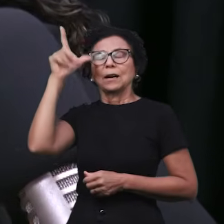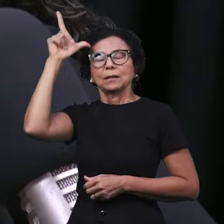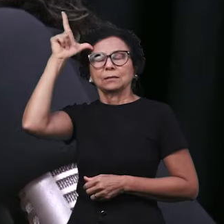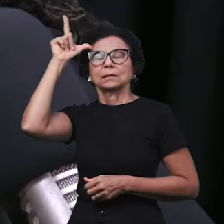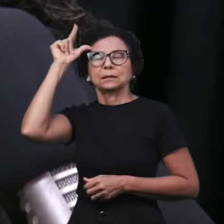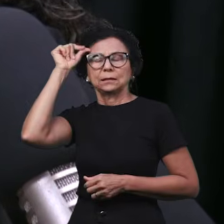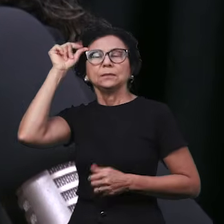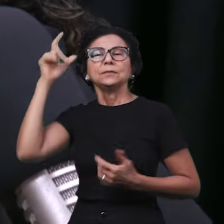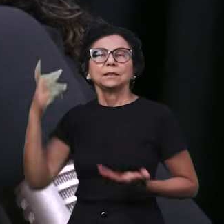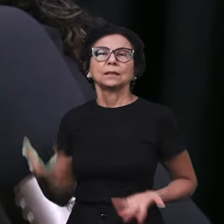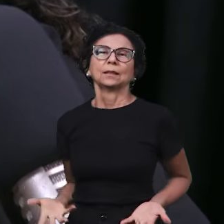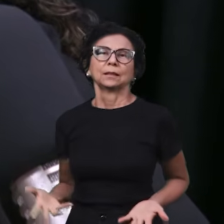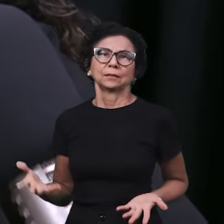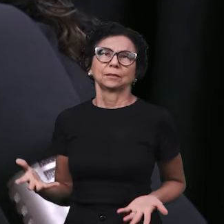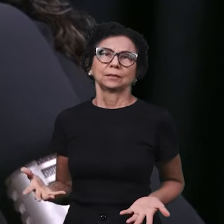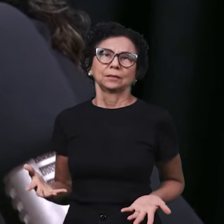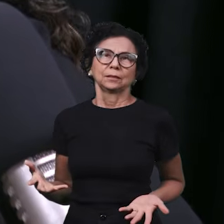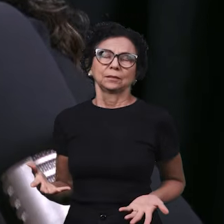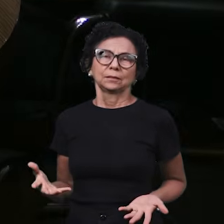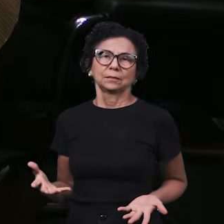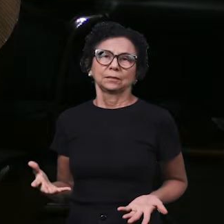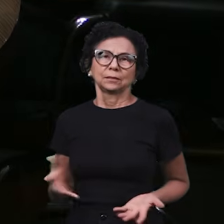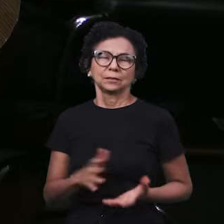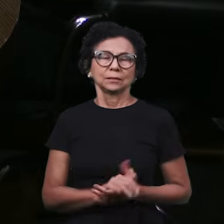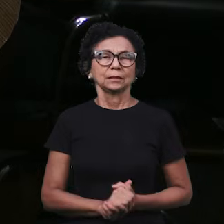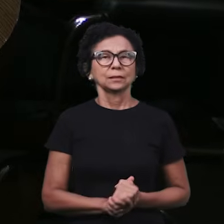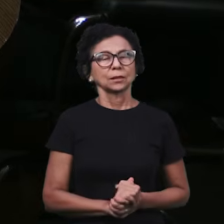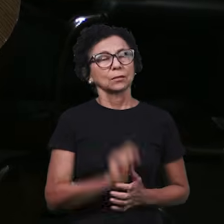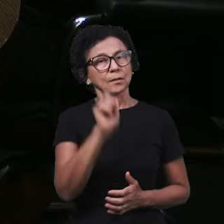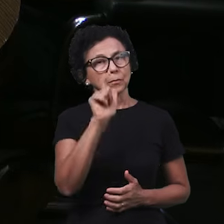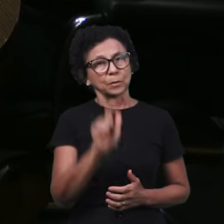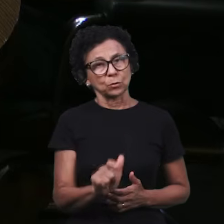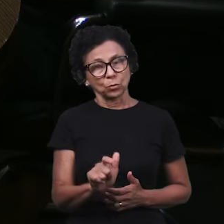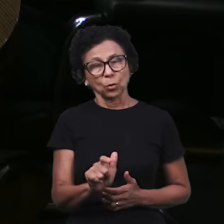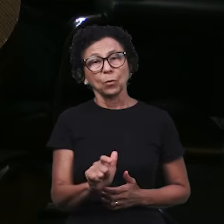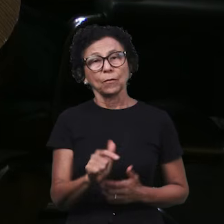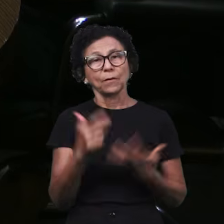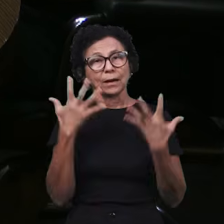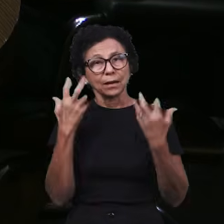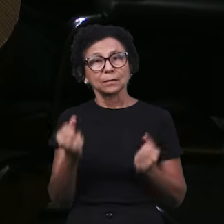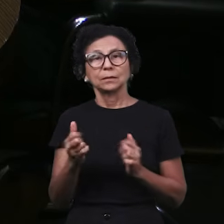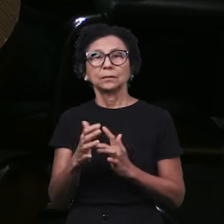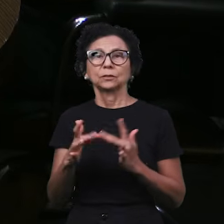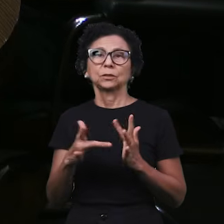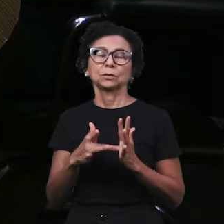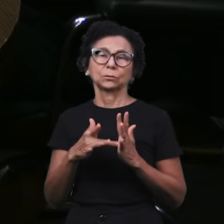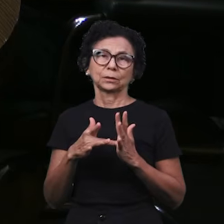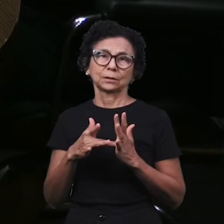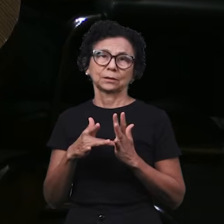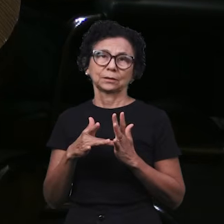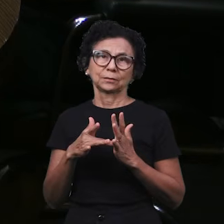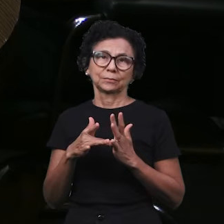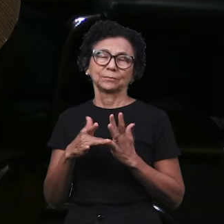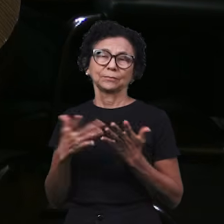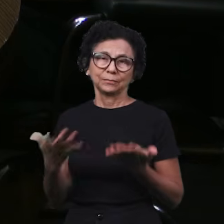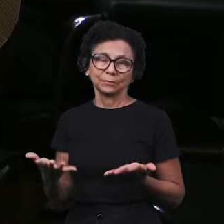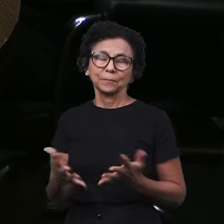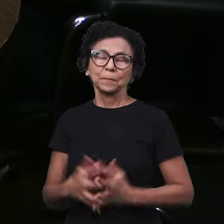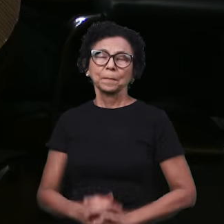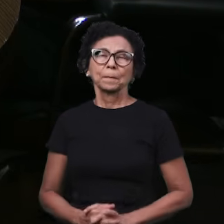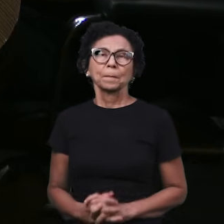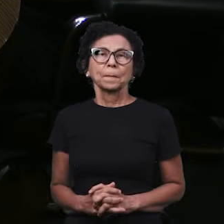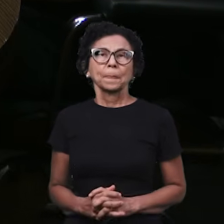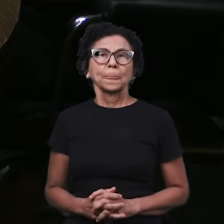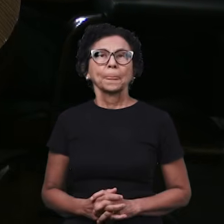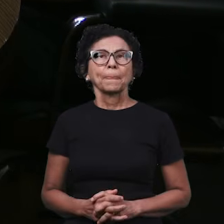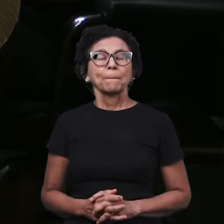Senhor Jesus e vai recebê-lo. Exatamente. E aí, e com tudo isso, nós estamos falando do significado